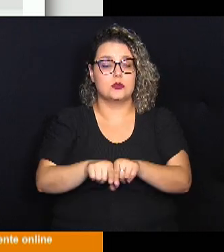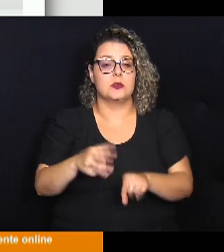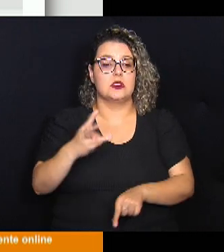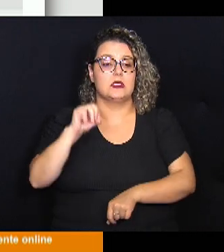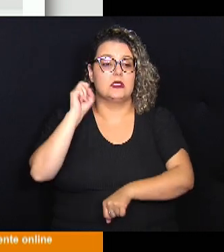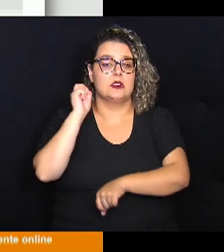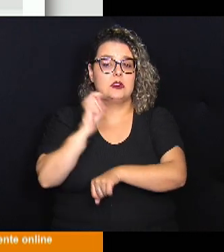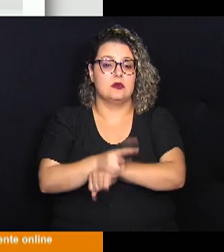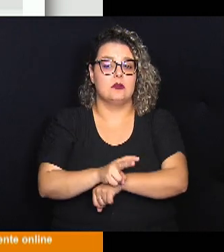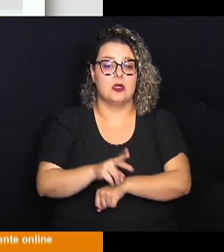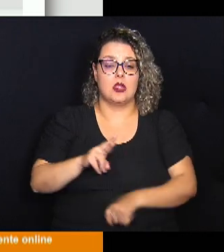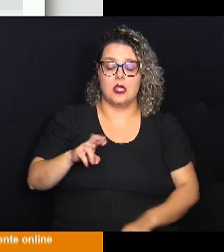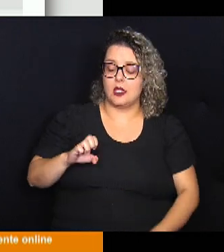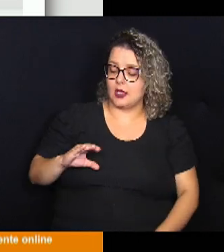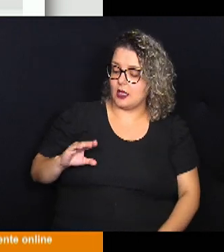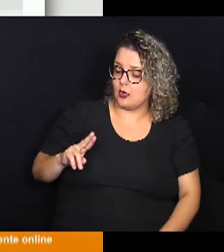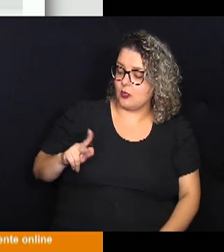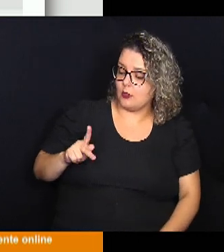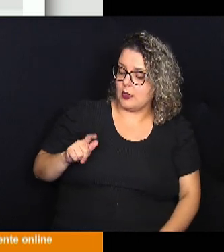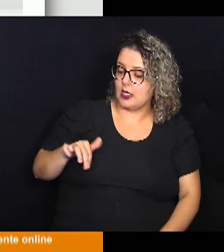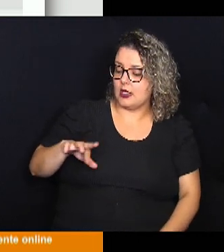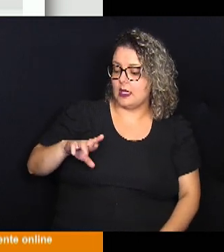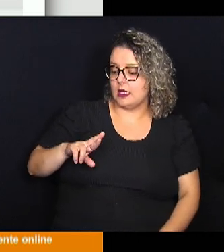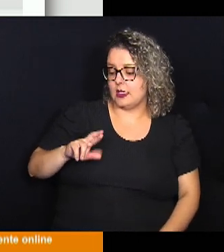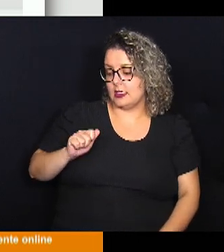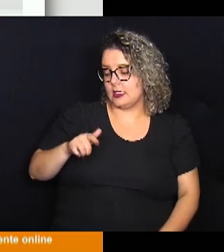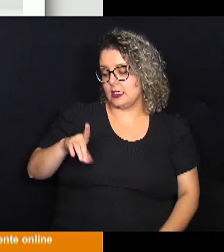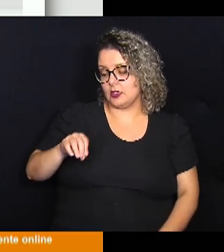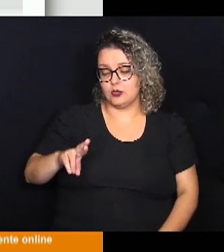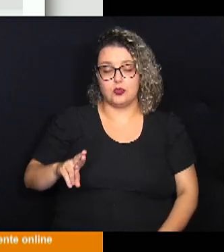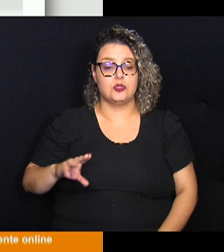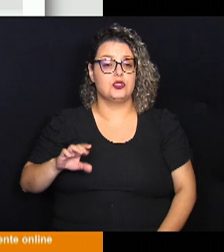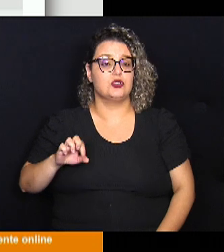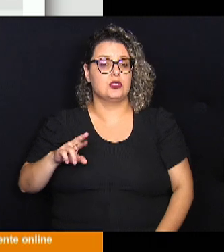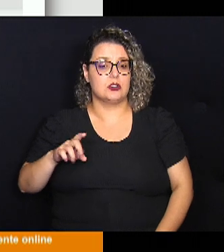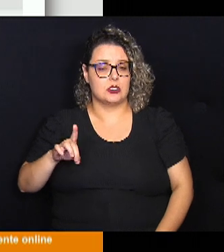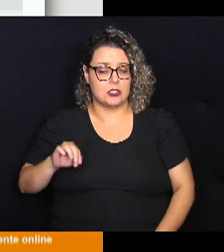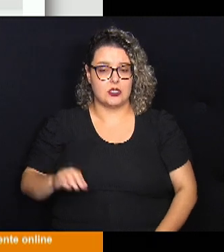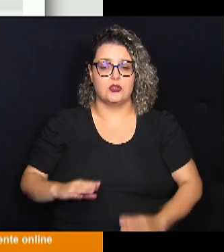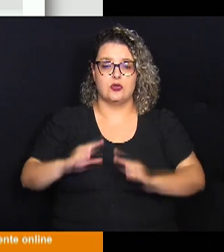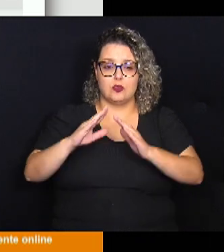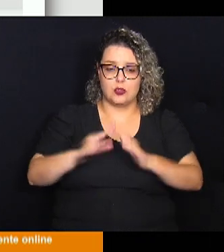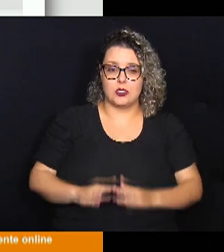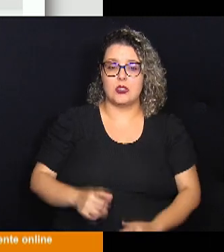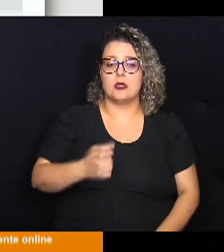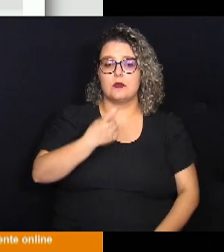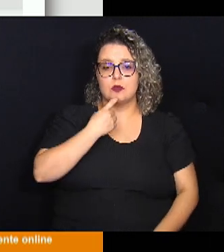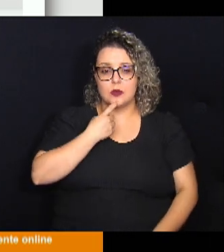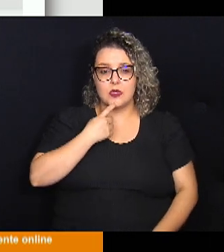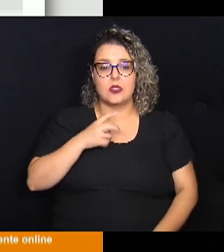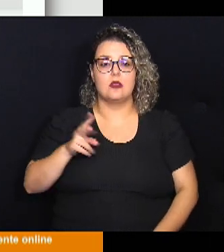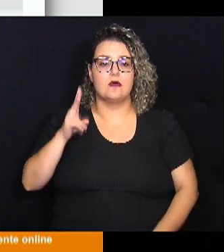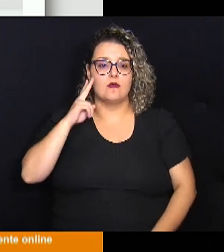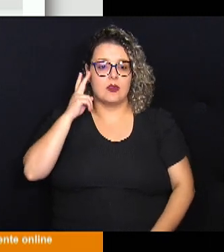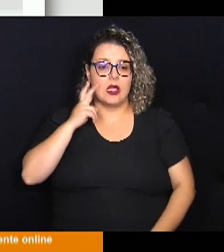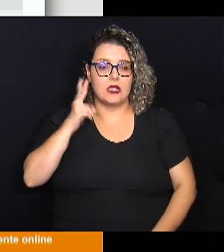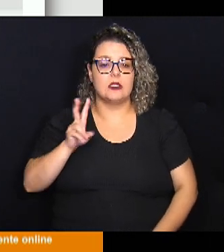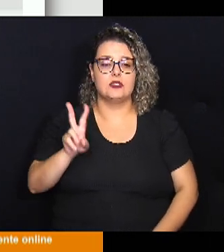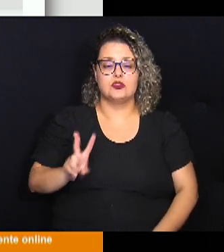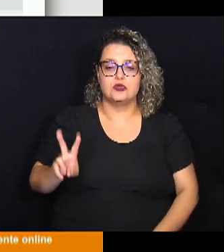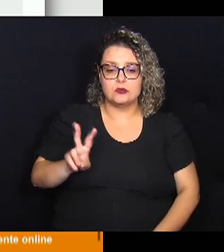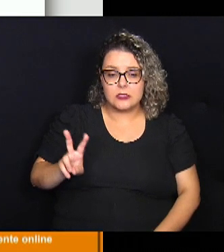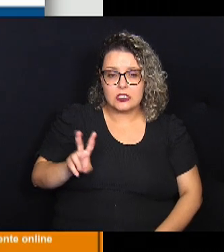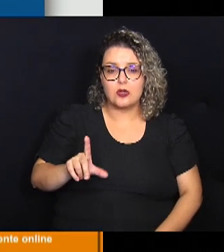para recuperador de crédito. O candidato deve morar em Campinas, Valinhos, Vinhedo ou Louveira. A gente